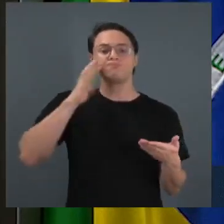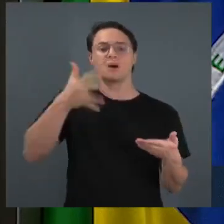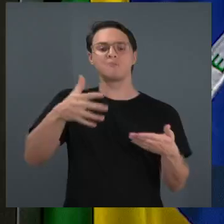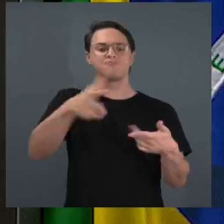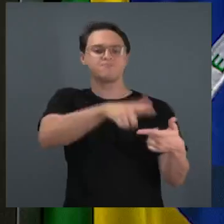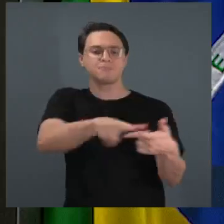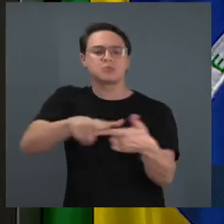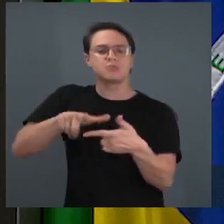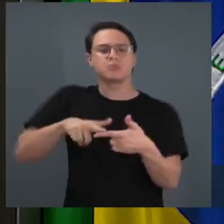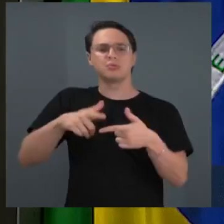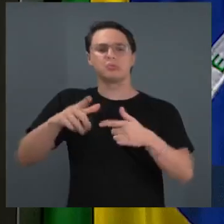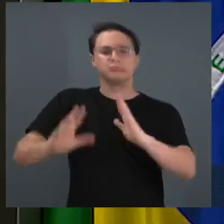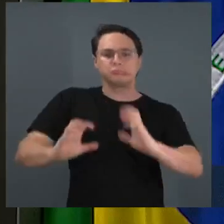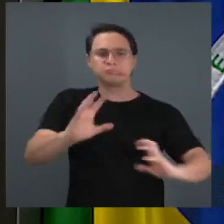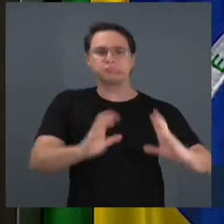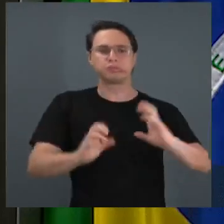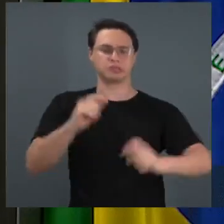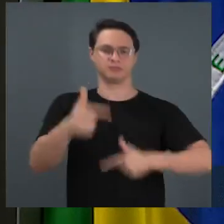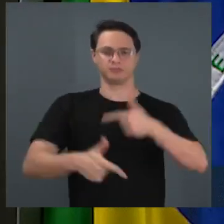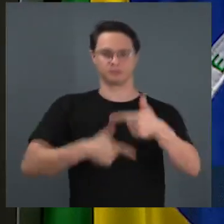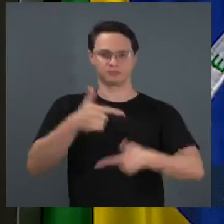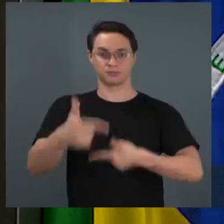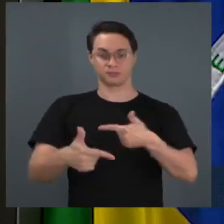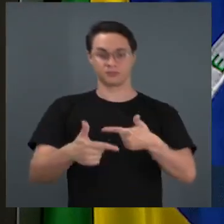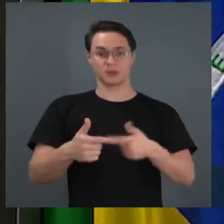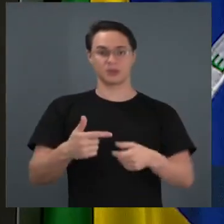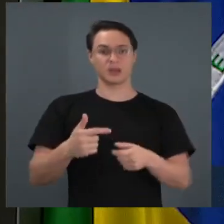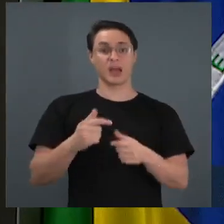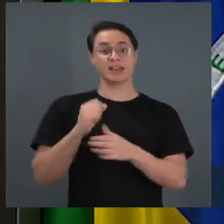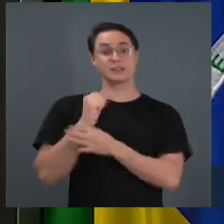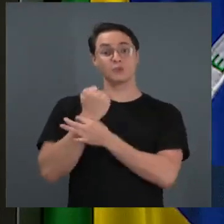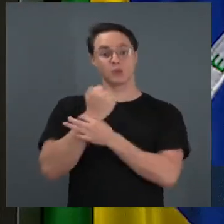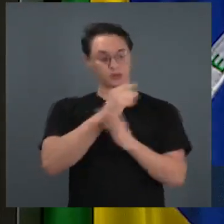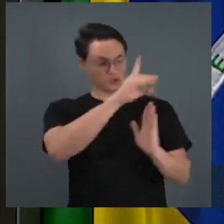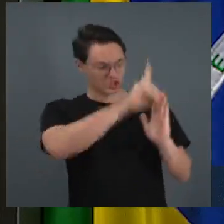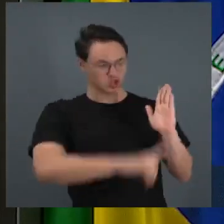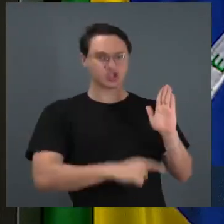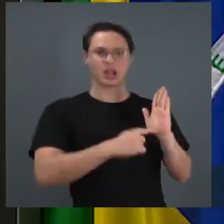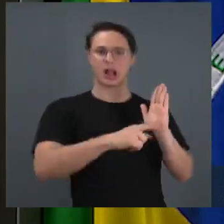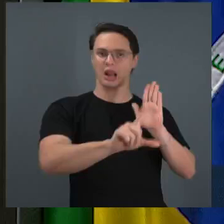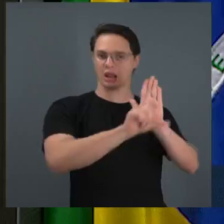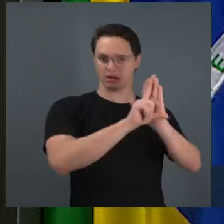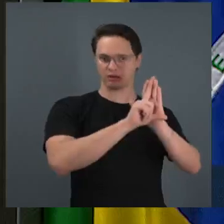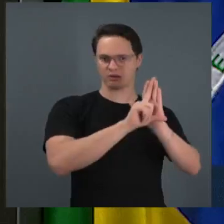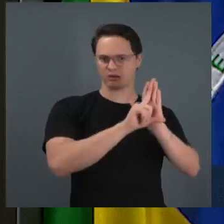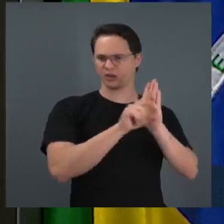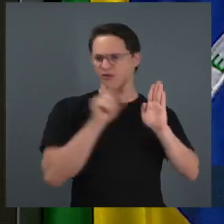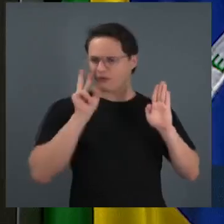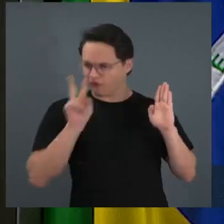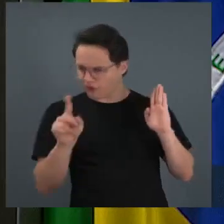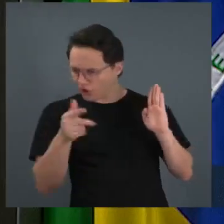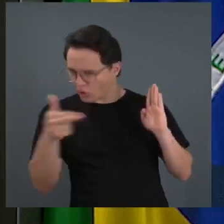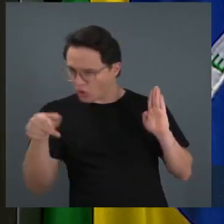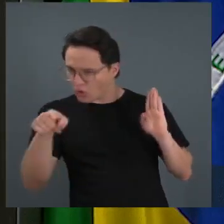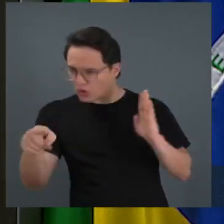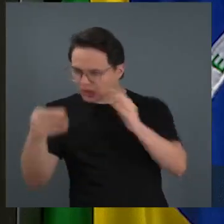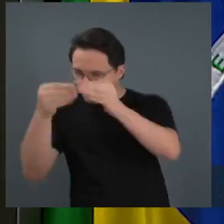conflitos trabalhistas, preservando os direitos conquistados e combatendo qualquer forma